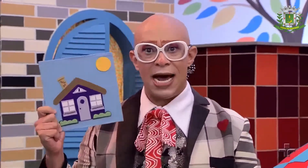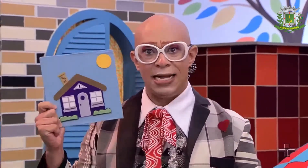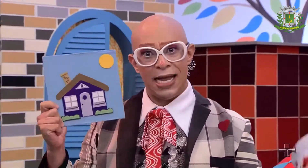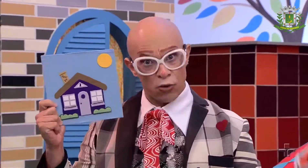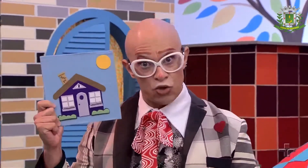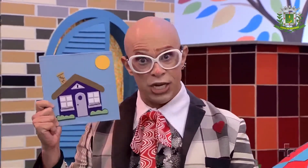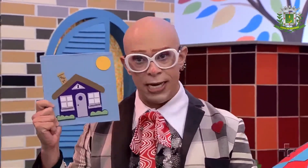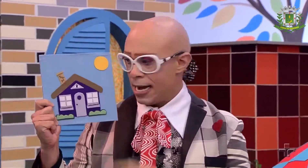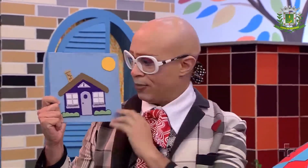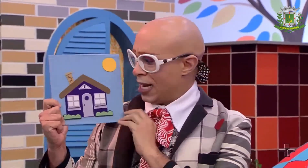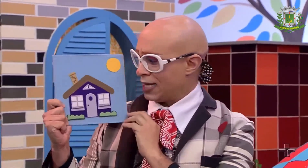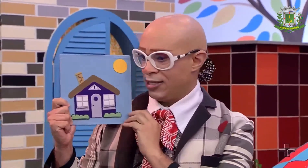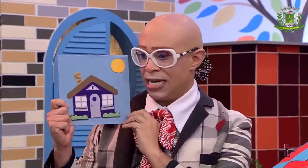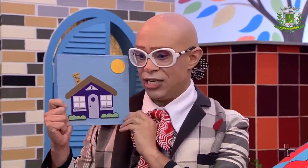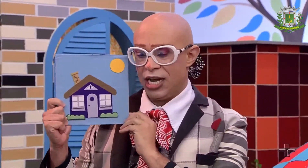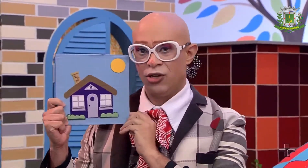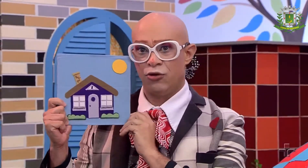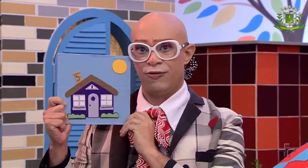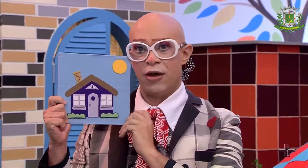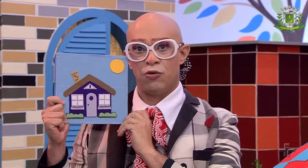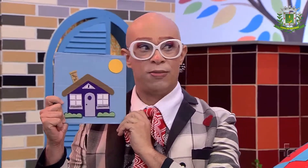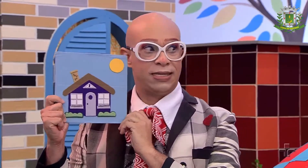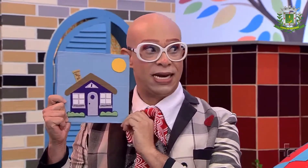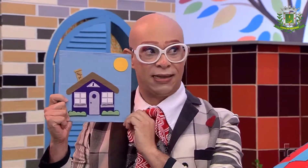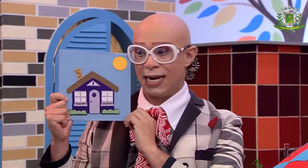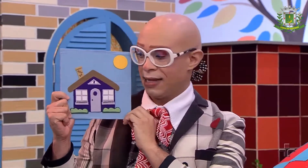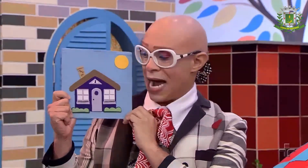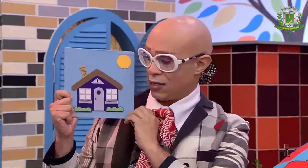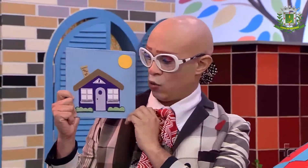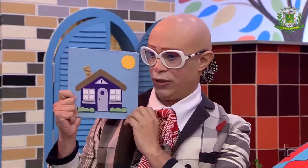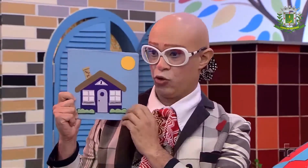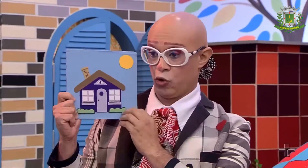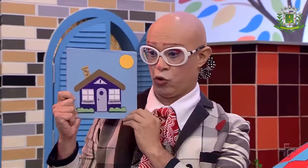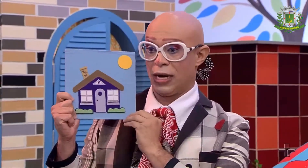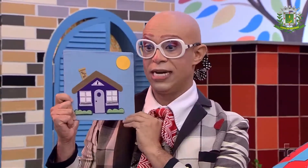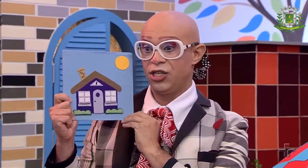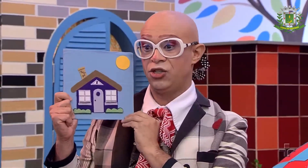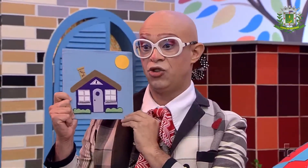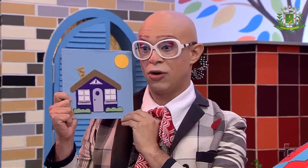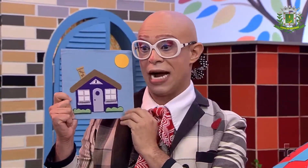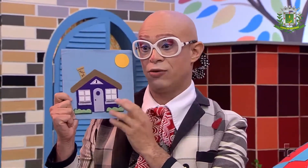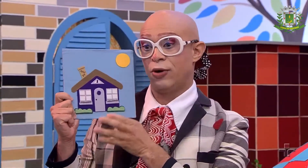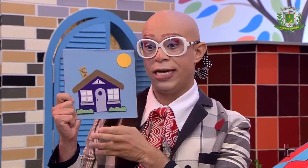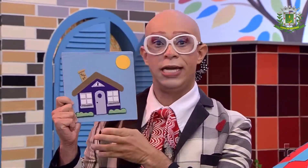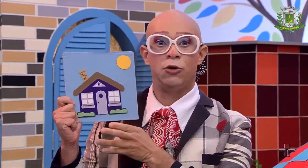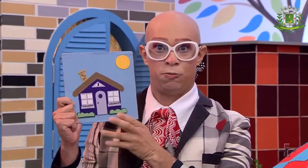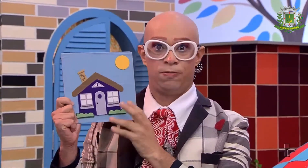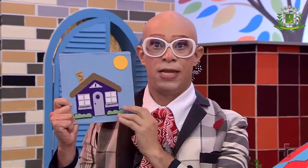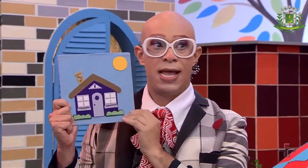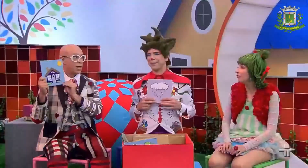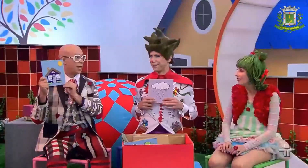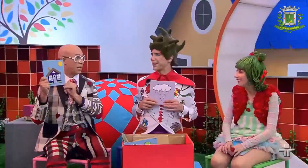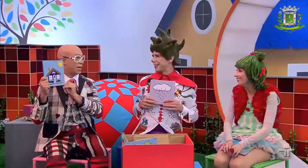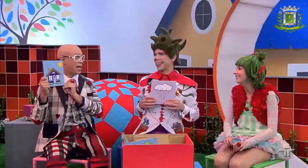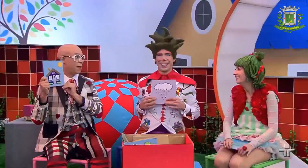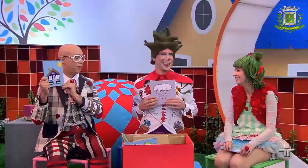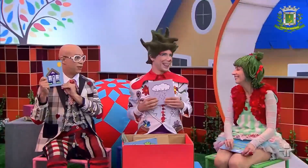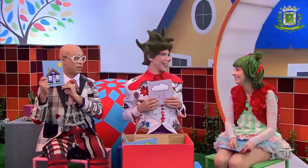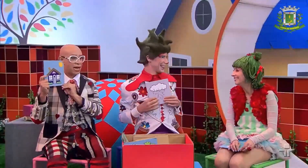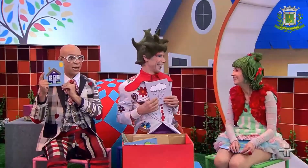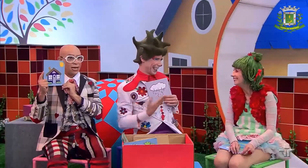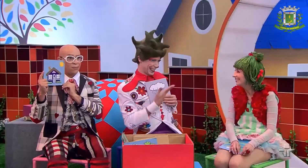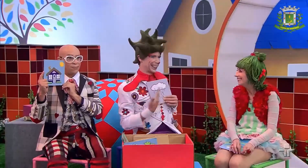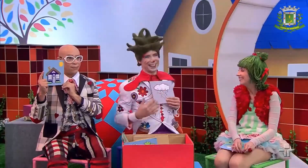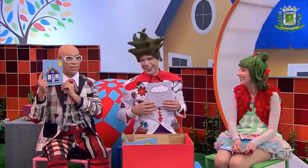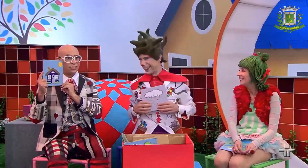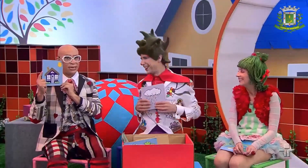anos, até que um dia a cidade resolveu começar a tratar o esgoto antes de jogar no rio.